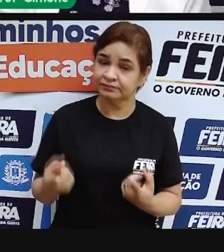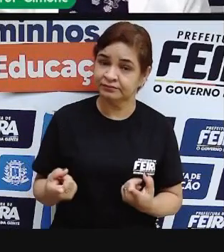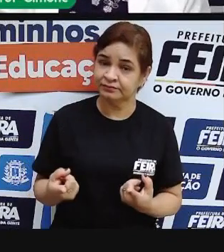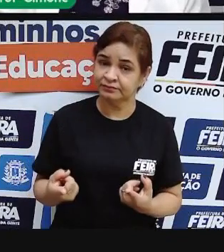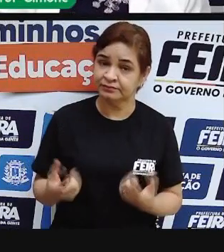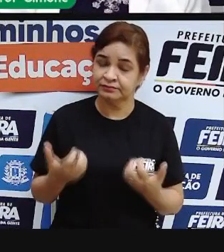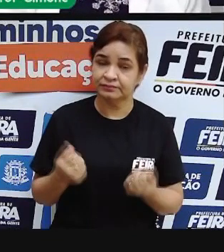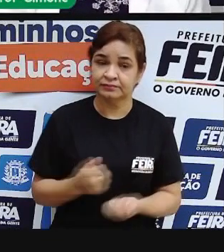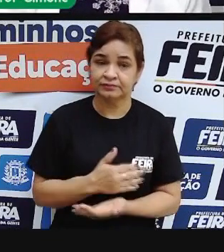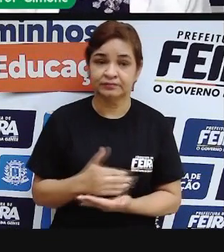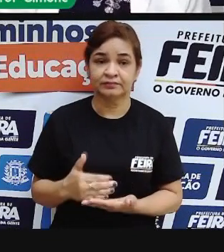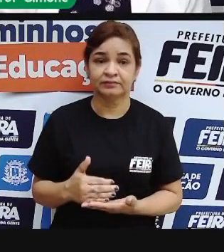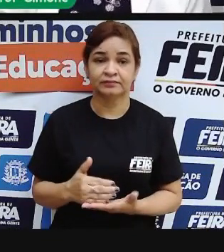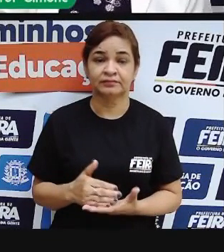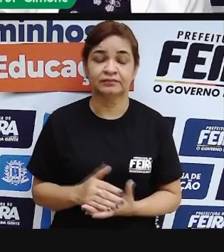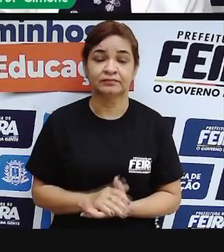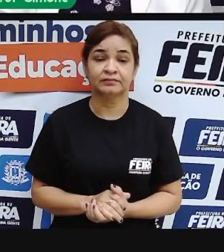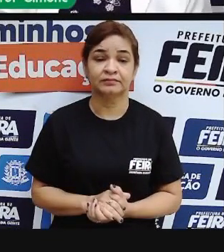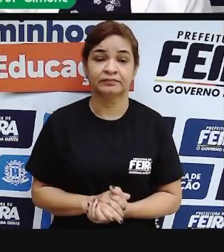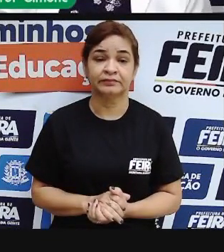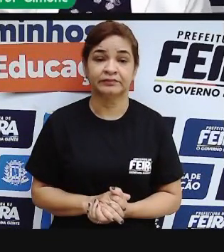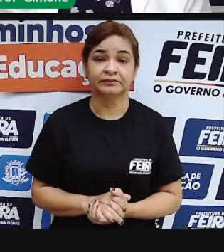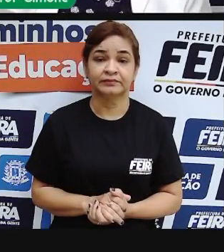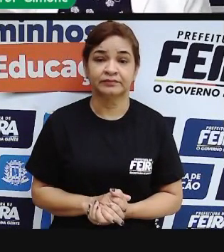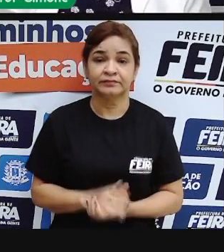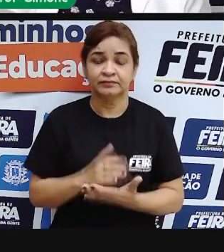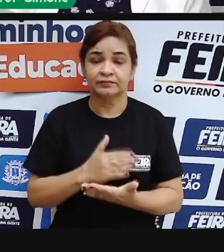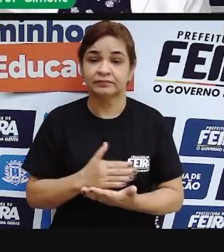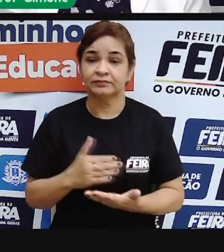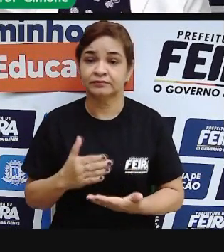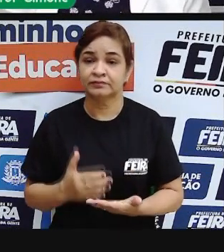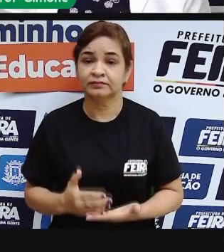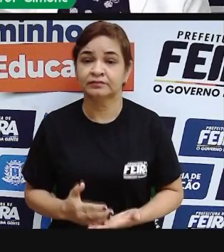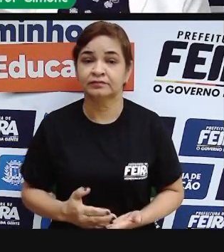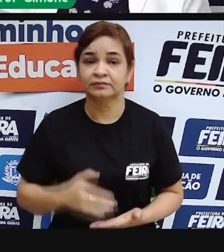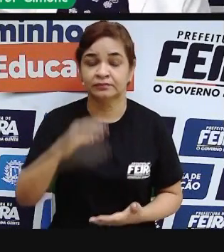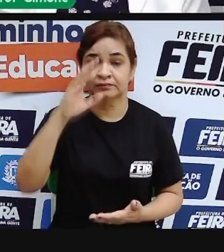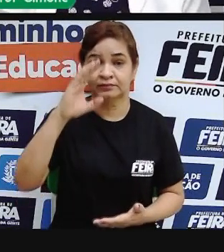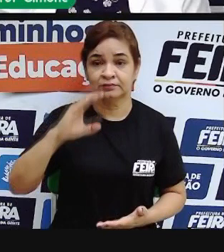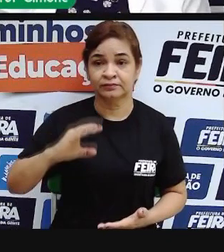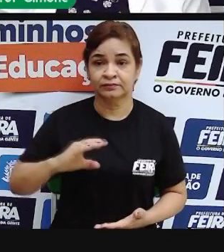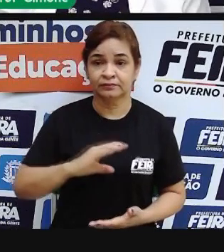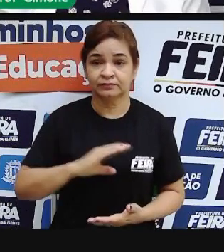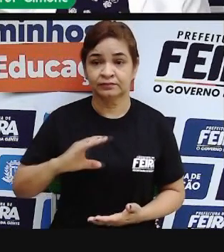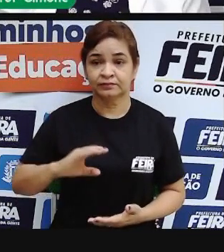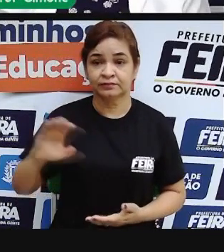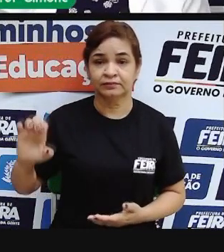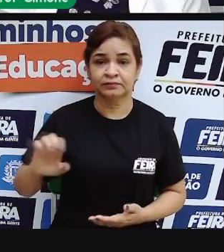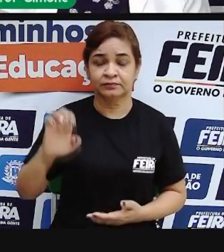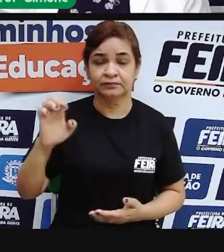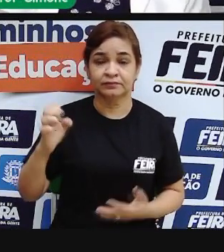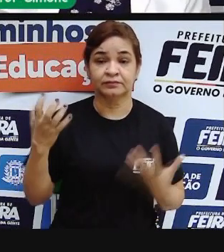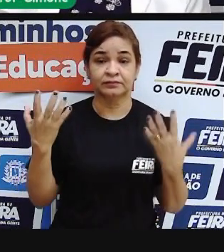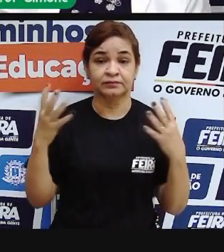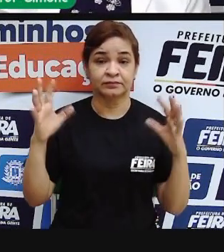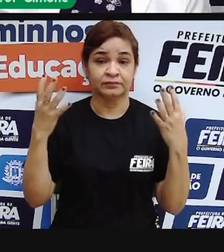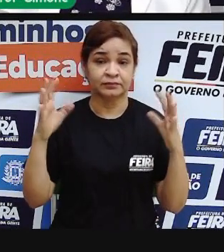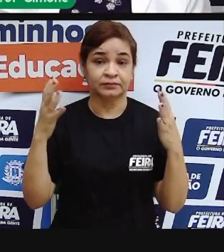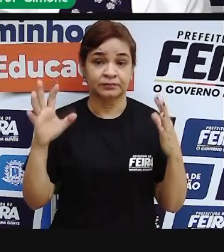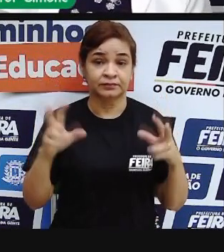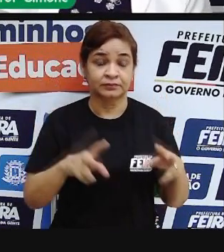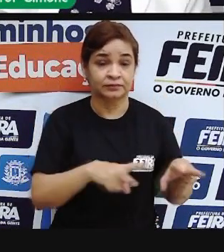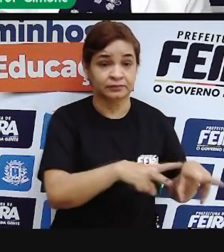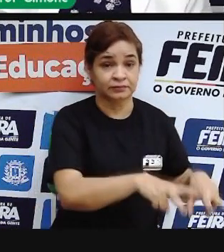continuar o texto? Com o surgimento do cristianismo católico na Europa, as festas tradicionais da